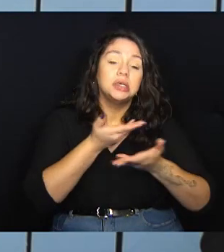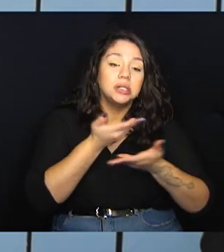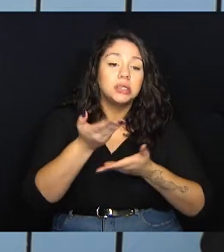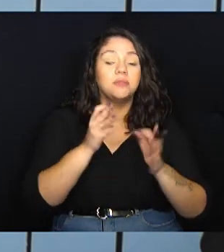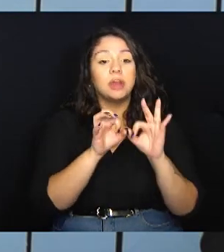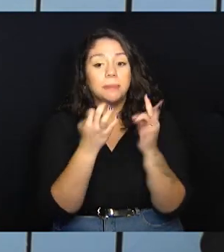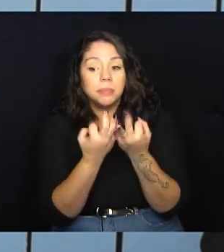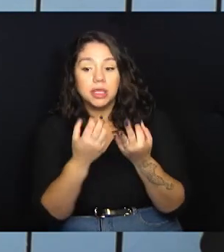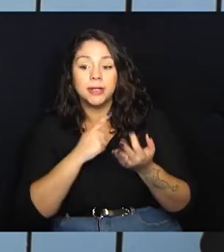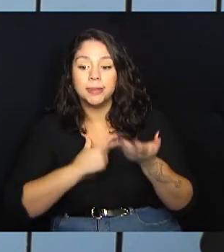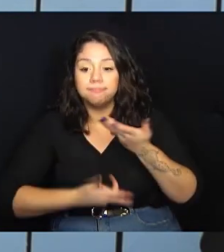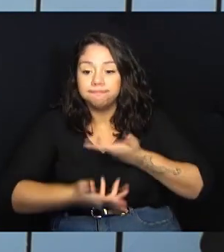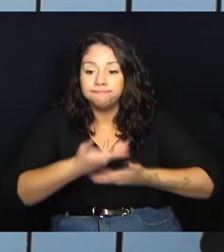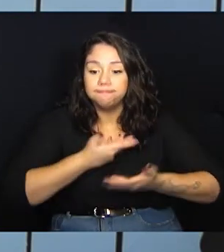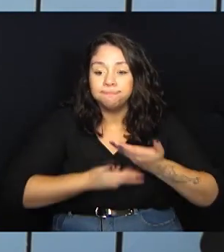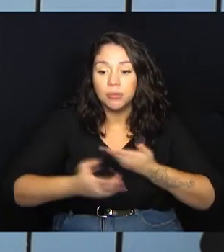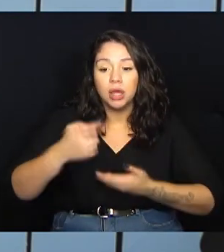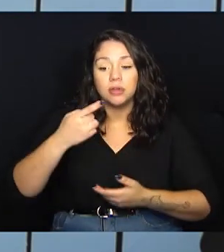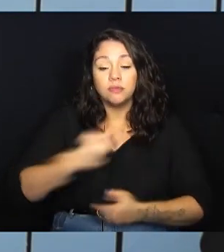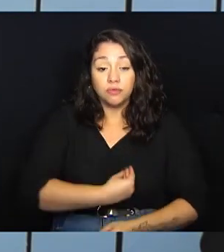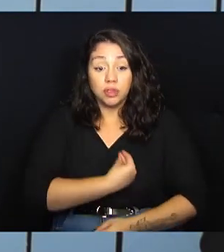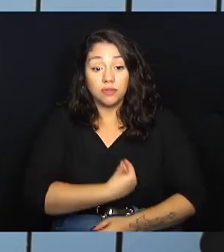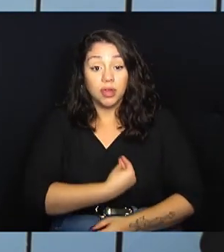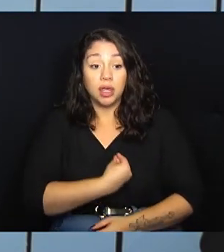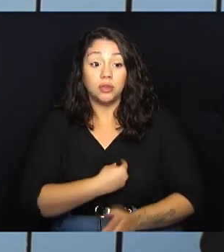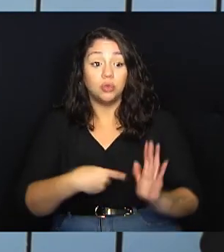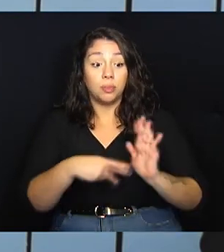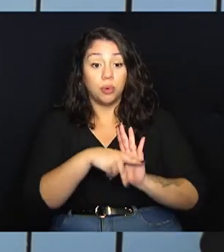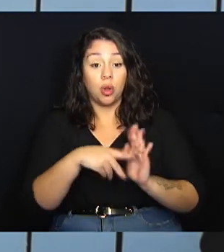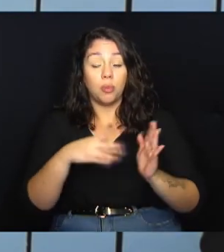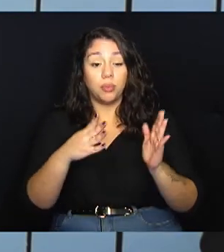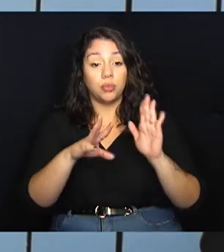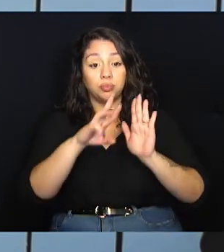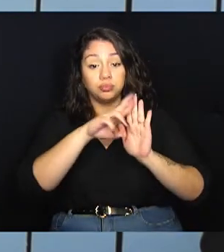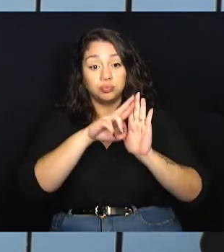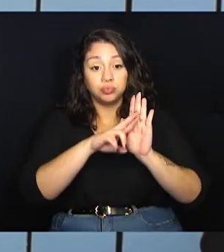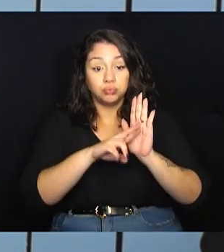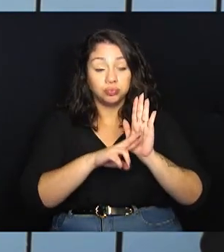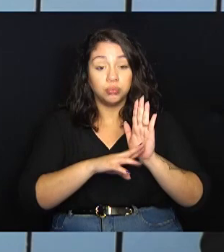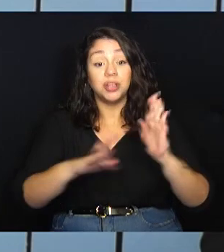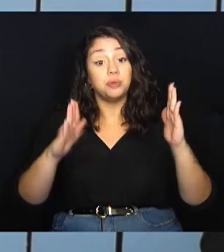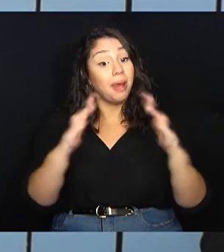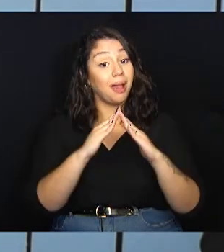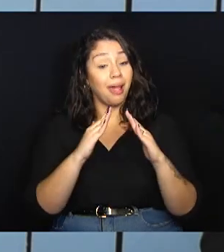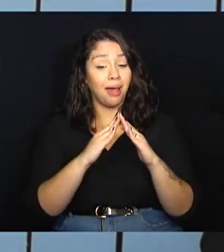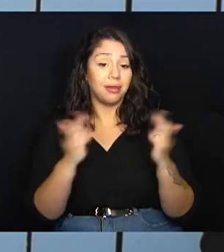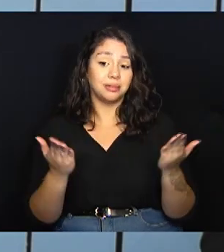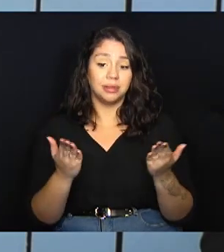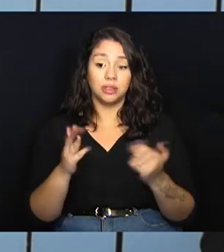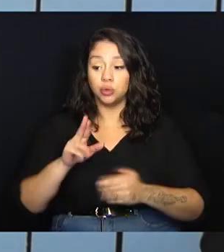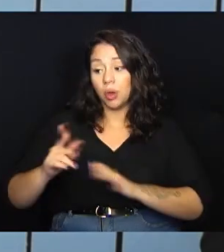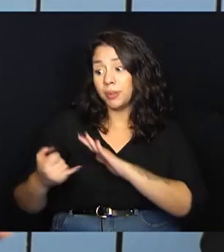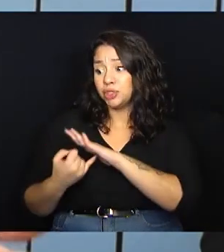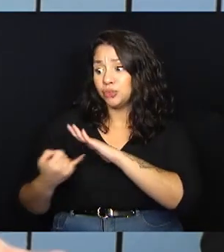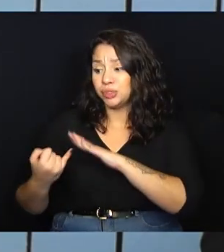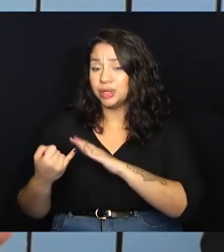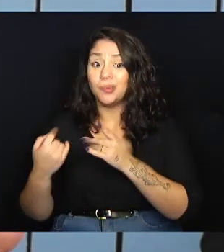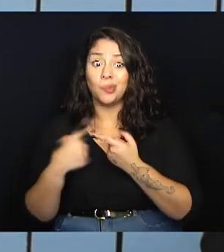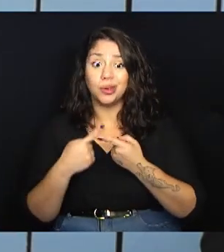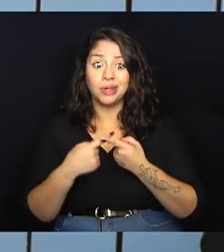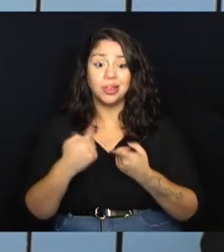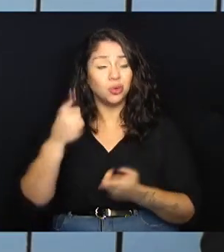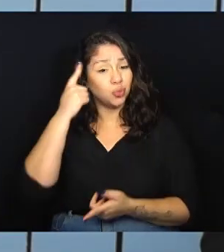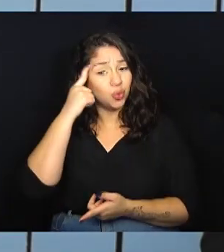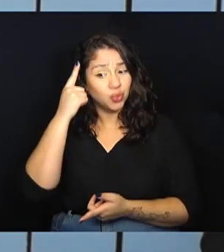família, vivendo a rotina de uma casa, né? Não de uma instituição, mas de uma casa, o modelo de uma casa, que nem todo dia tem